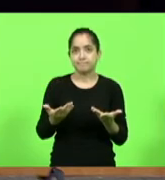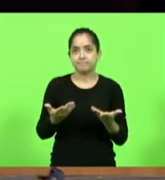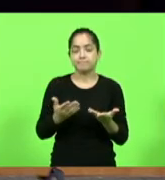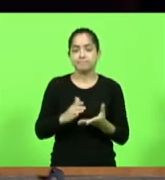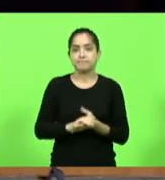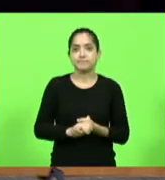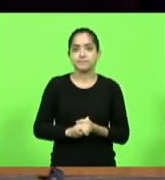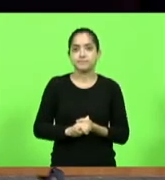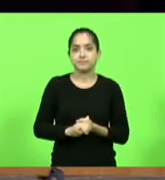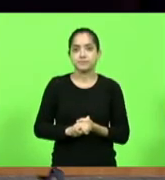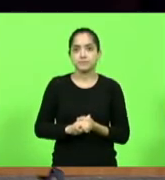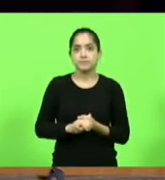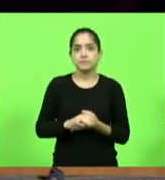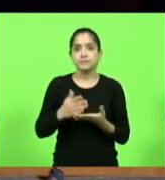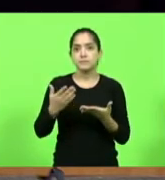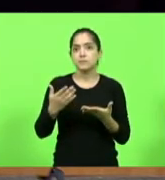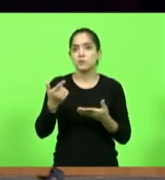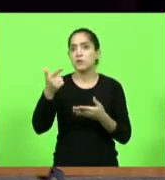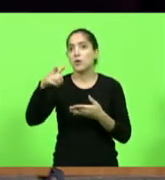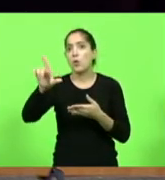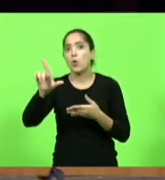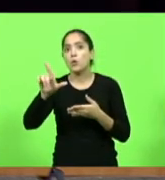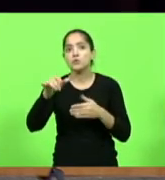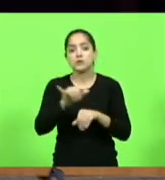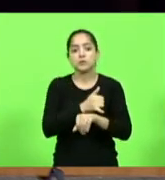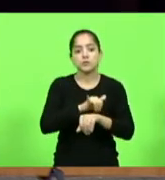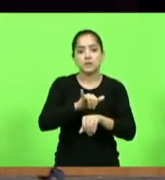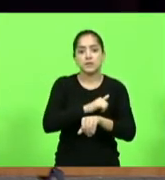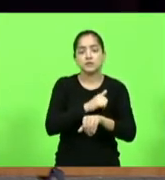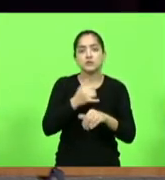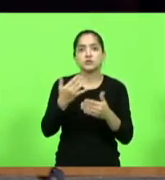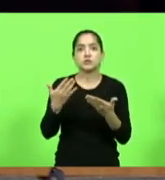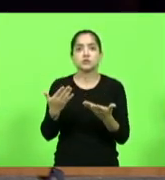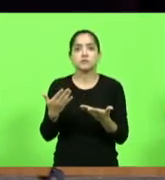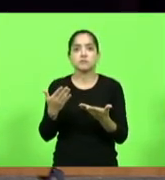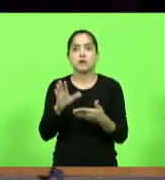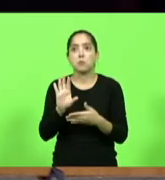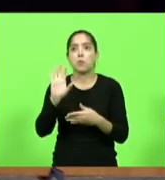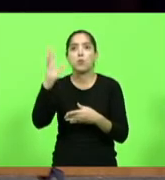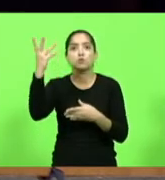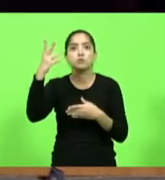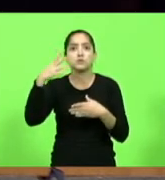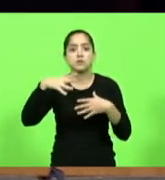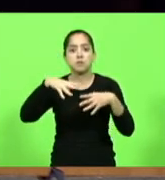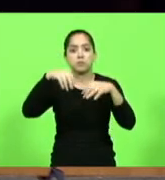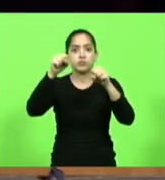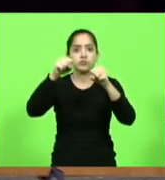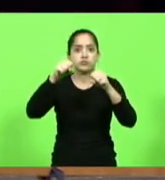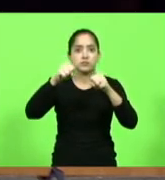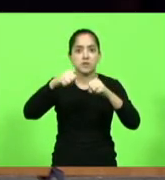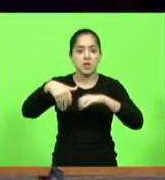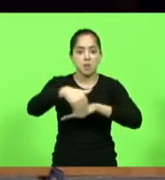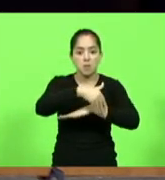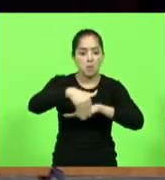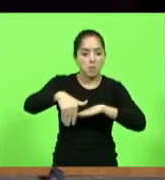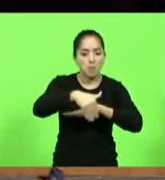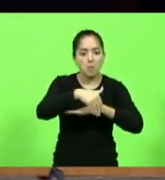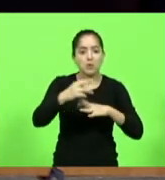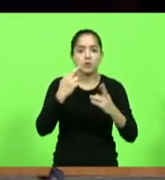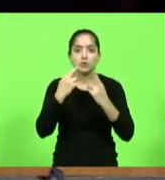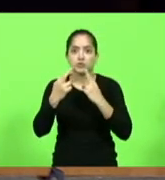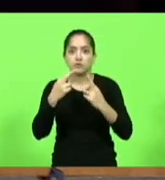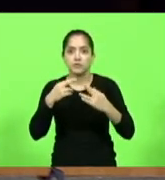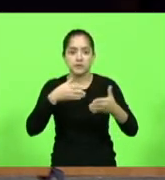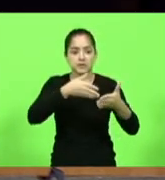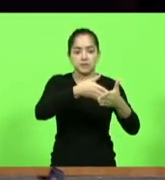Não tem uma linha alternativa? Se acontece a interrupção de uma rodovia, você busca uma outra